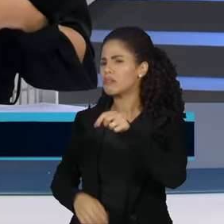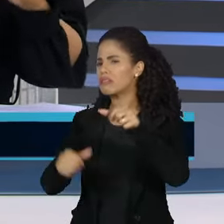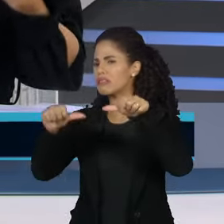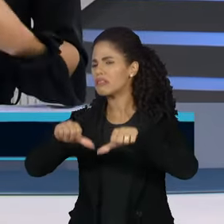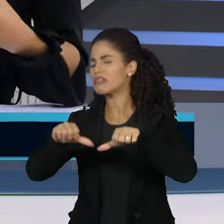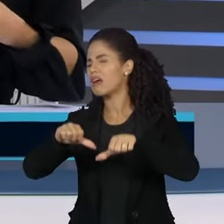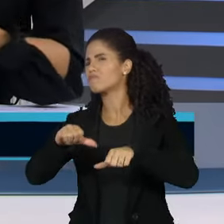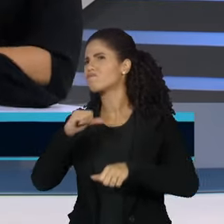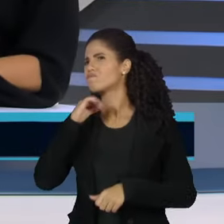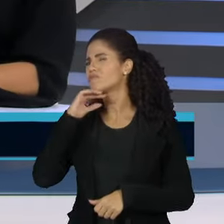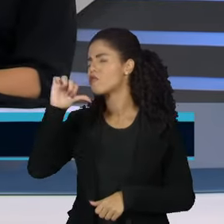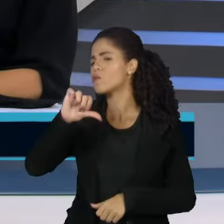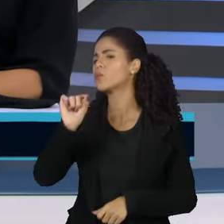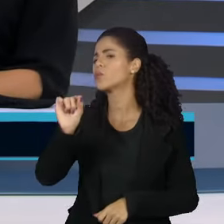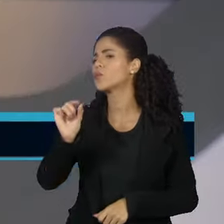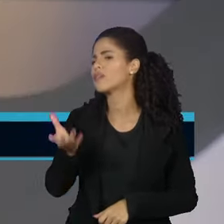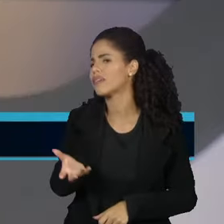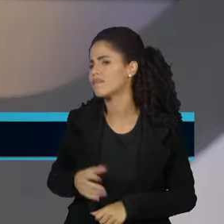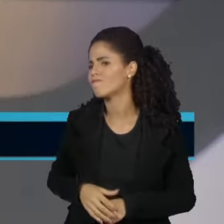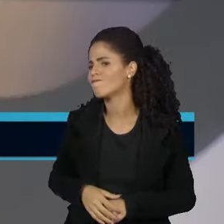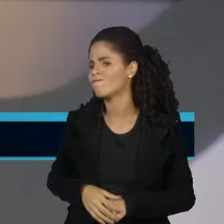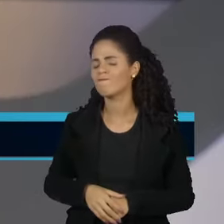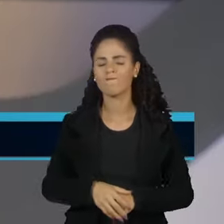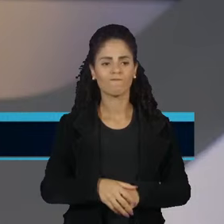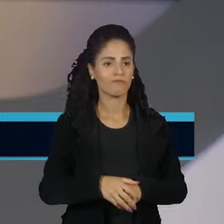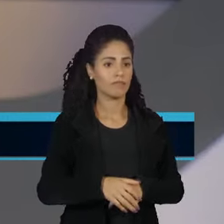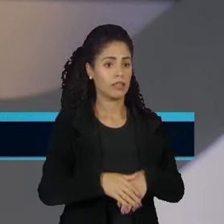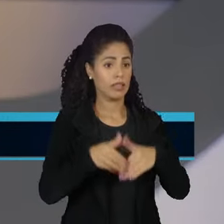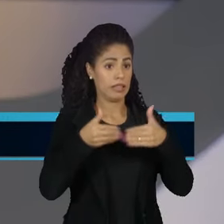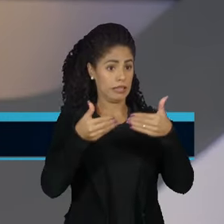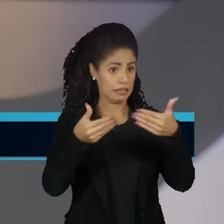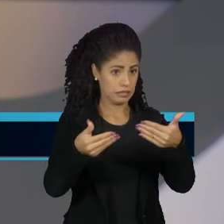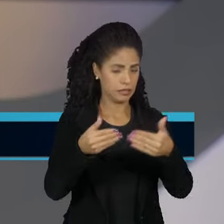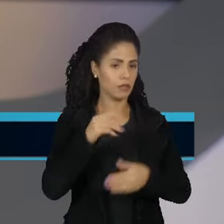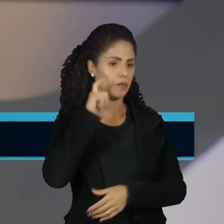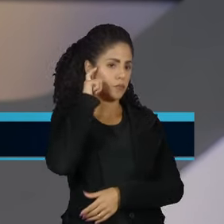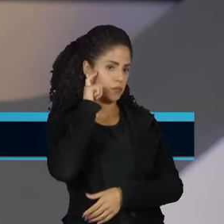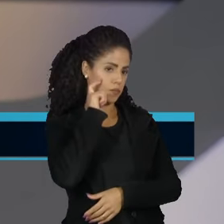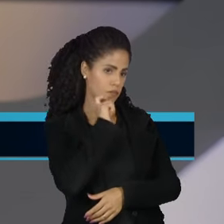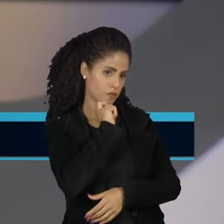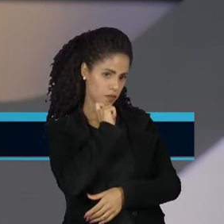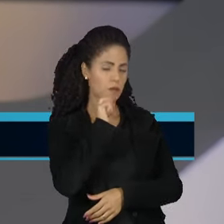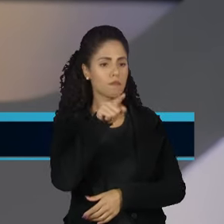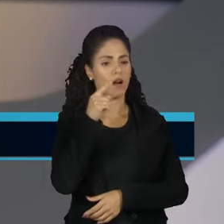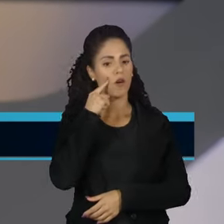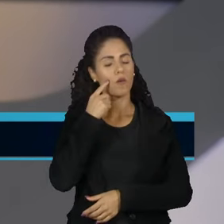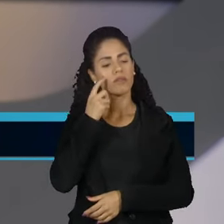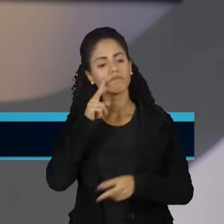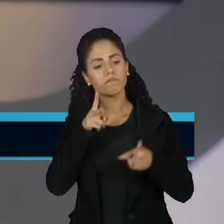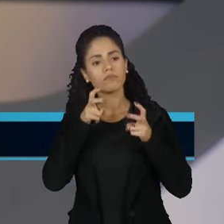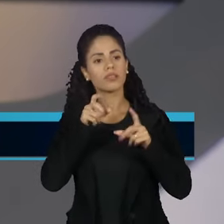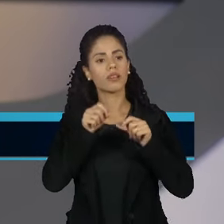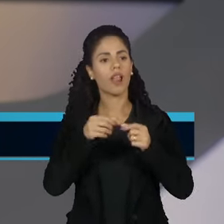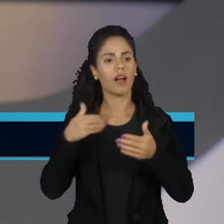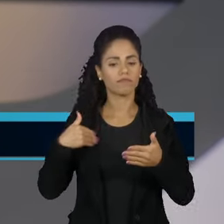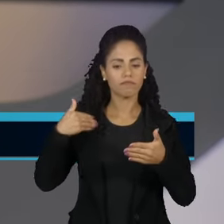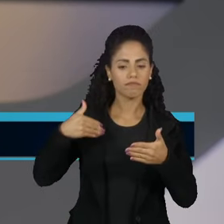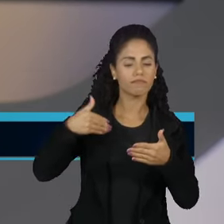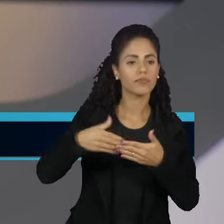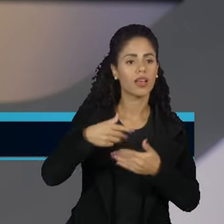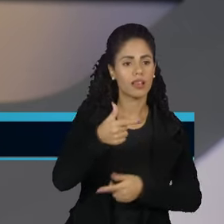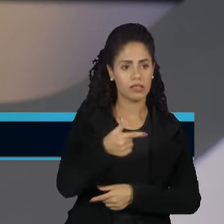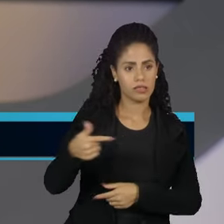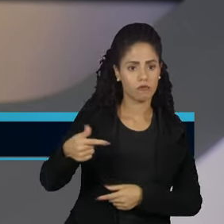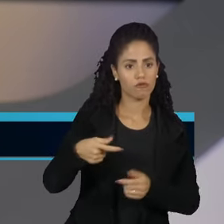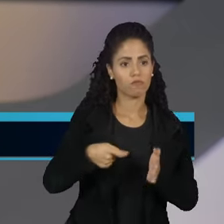péssimo? O que ele quer exatamente? Olha, o Macron ele tem uma pressão interna muito forte, e nas últimas semanas essa